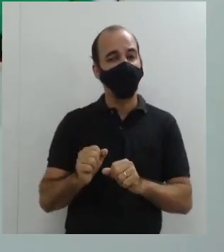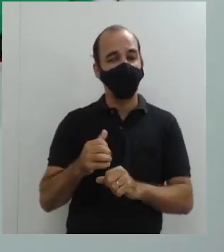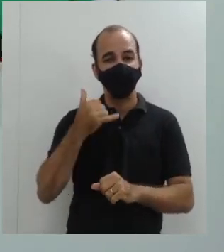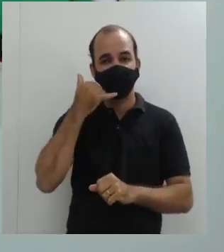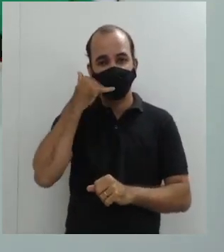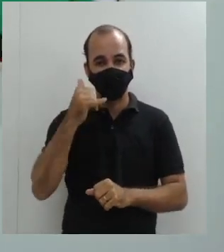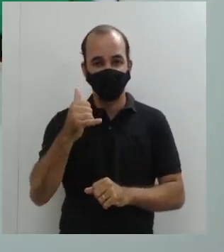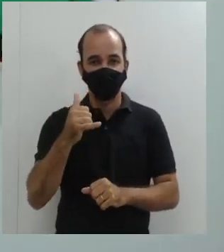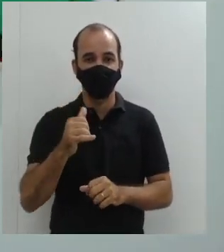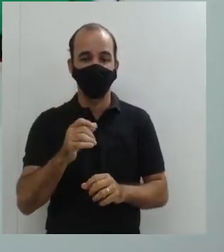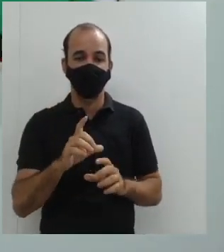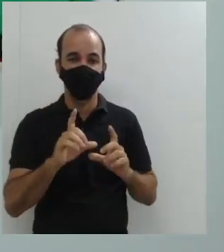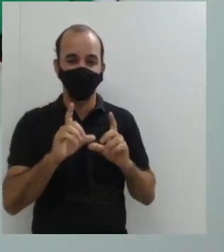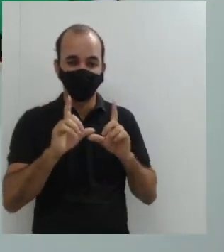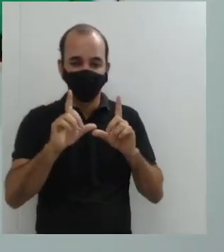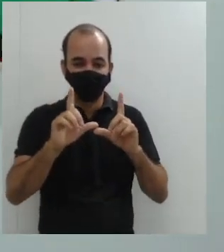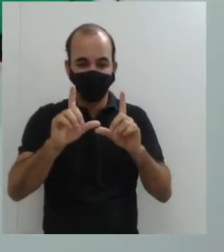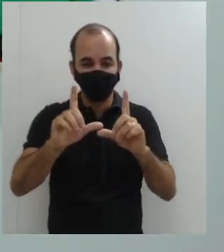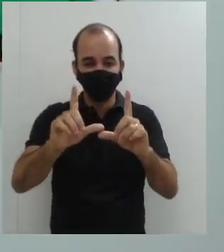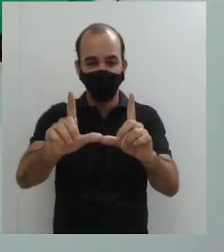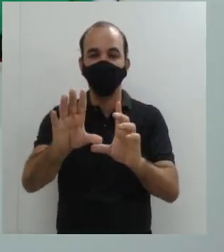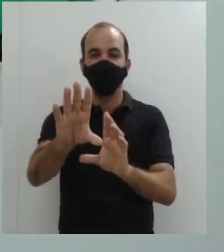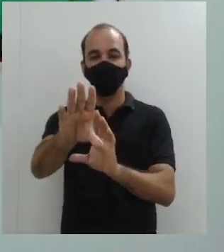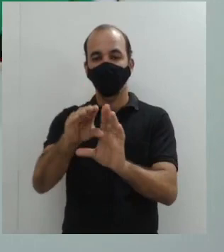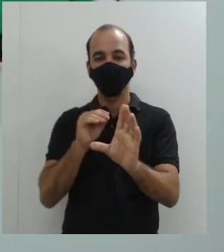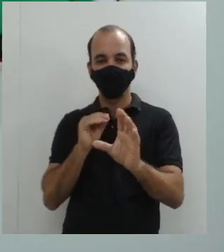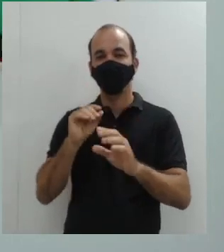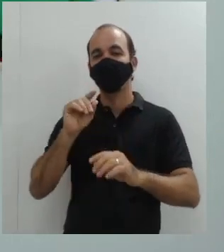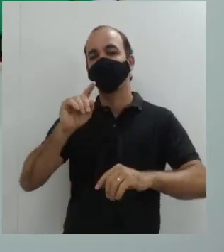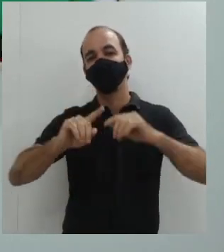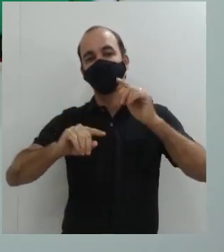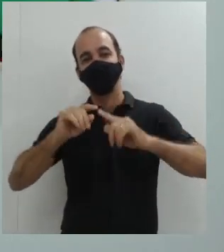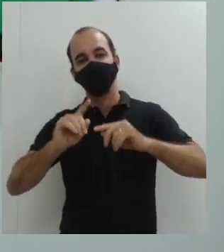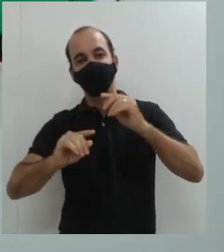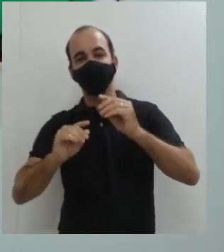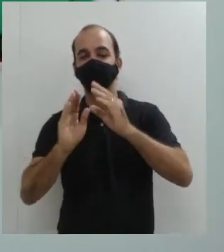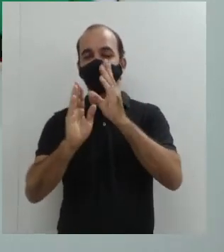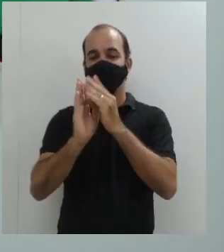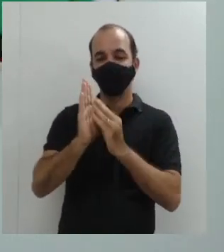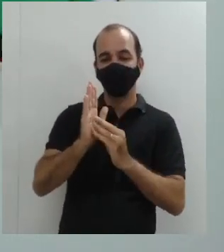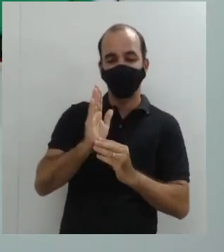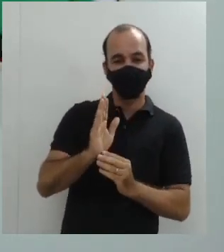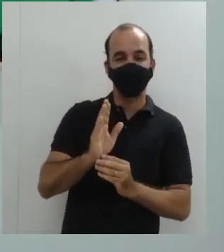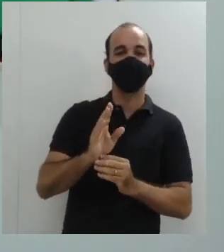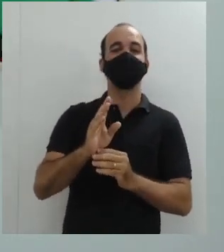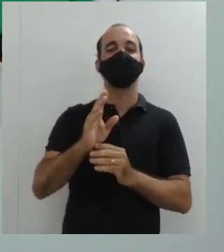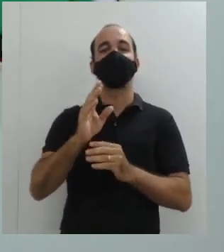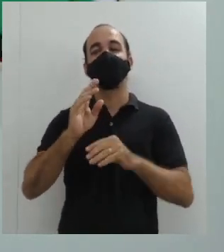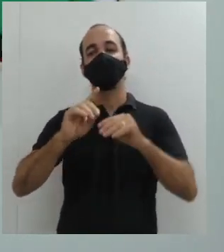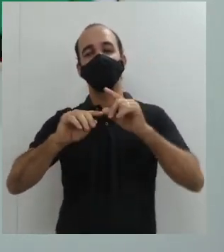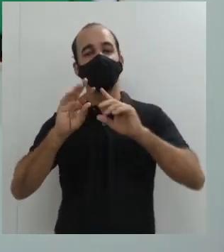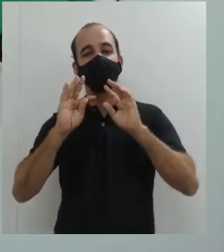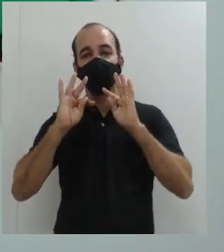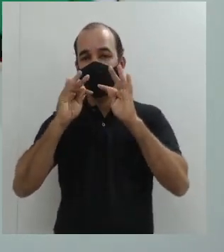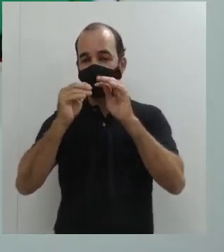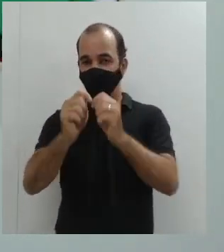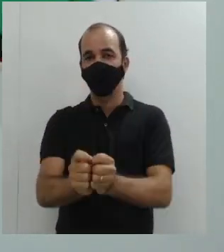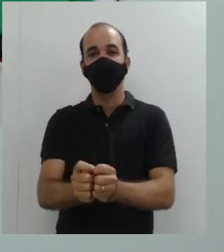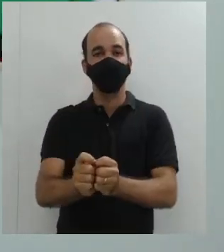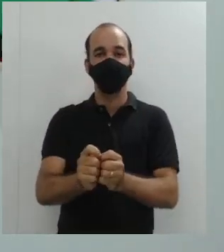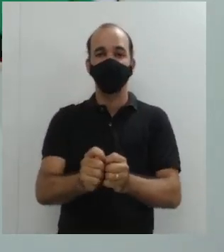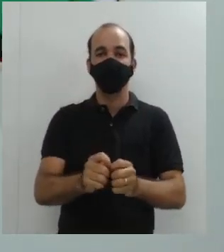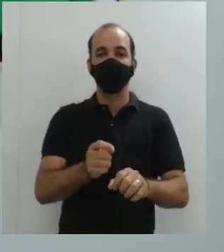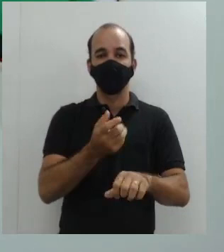apontar a câmera do celular para esse QR Code e nele você vai ter acesso direto pelo QR Code, a